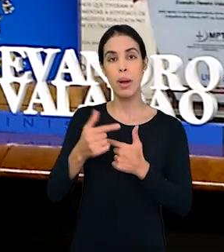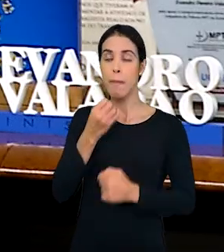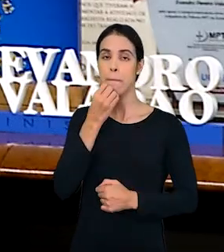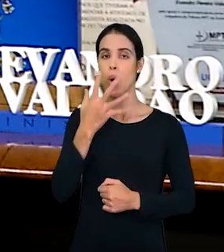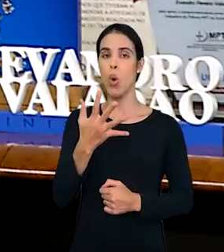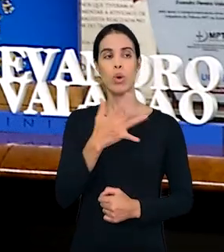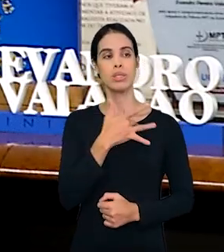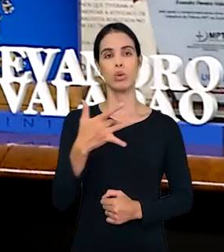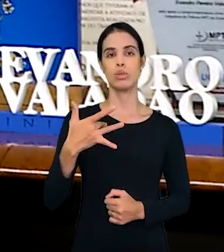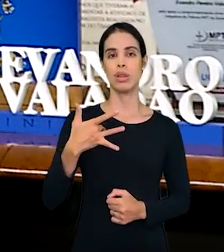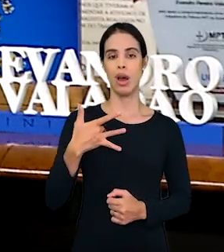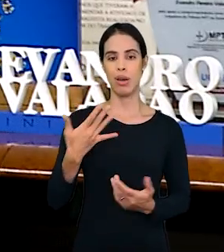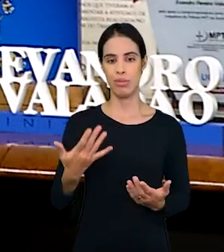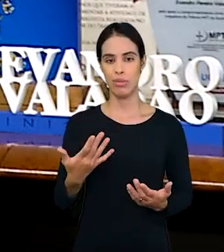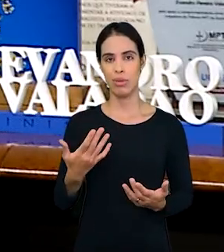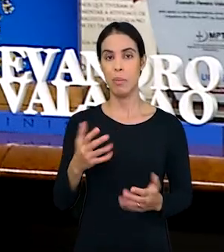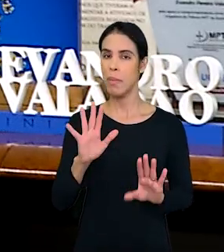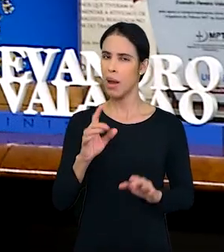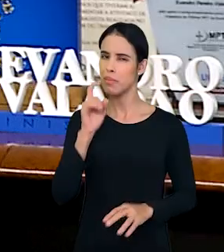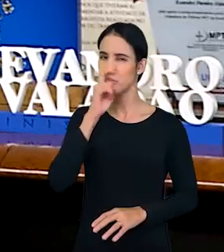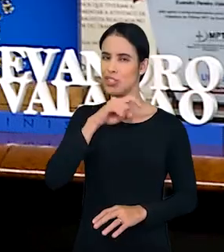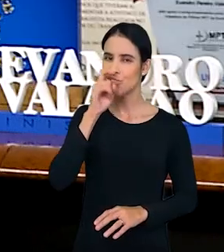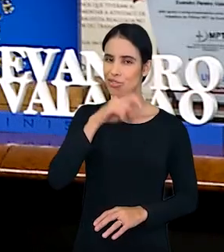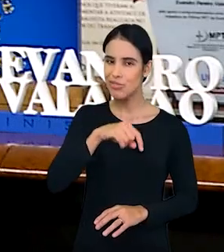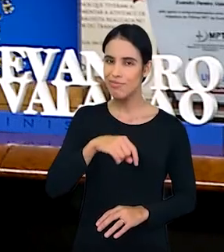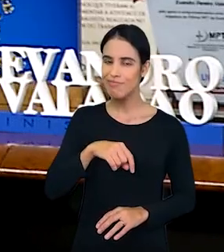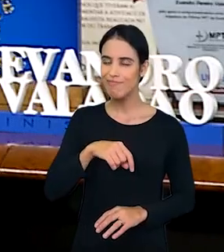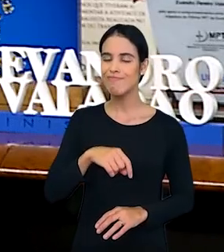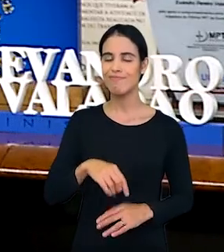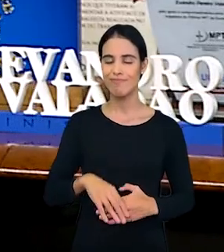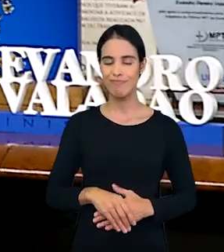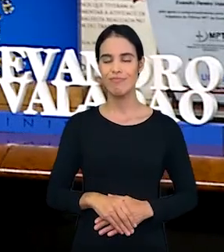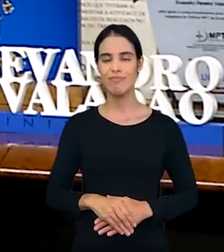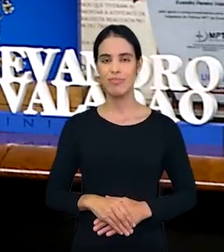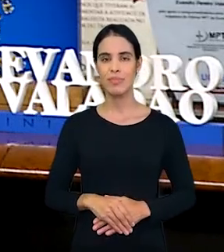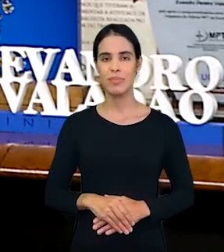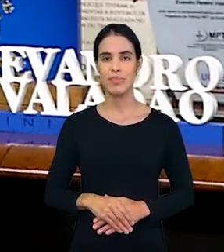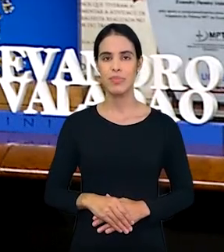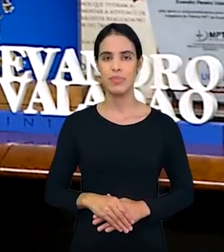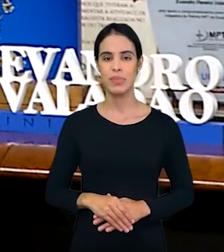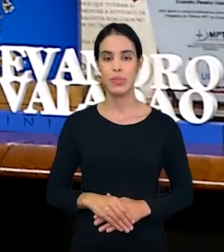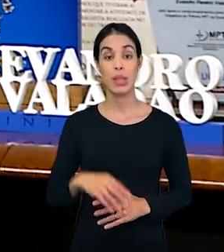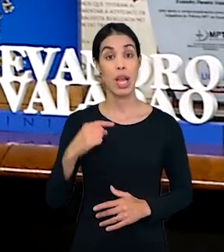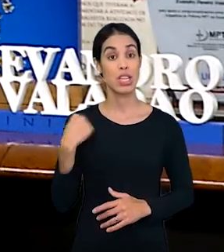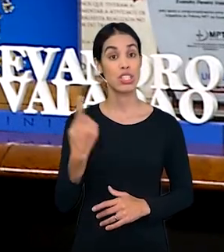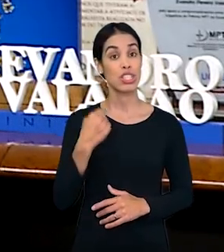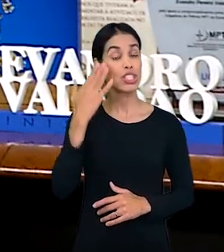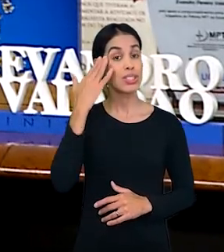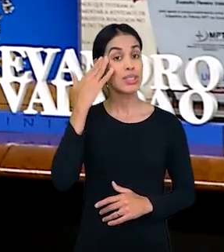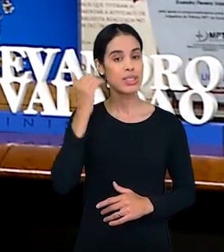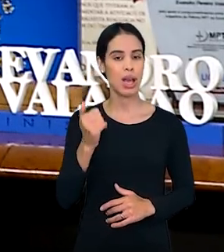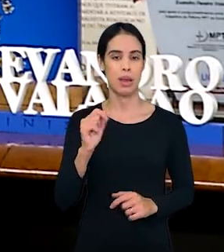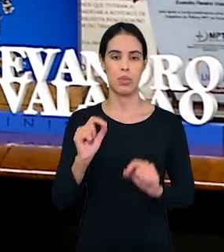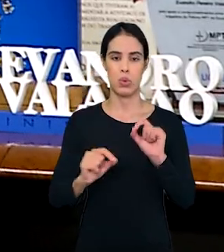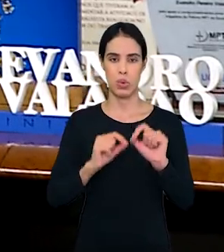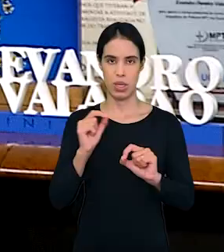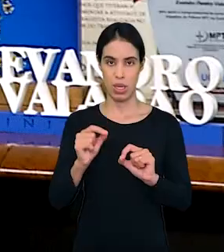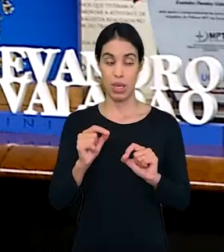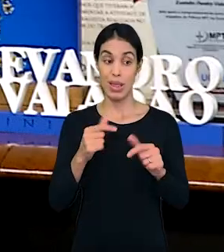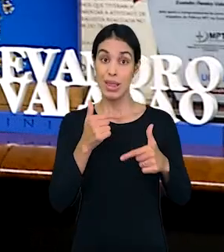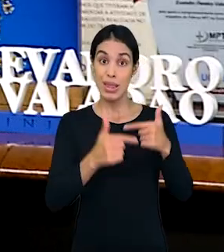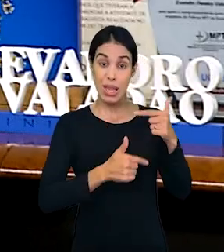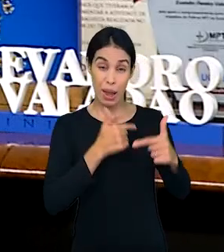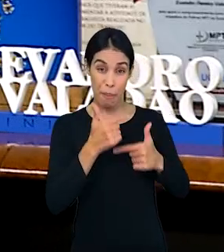salutar, né? Então são os chamados mitos, né? Mas o que nós sabemos, em verdade, é que o trabalho em tenra idade,